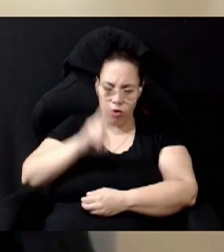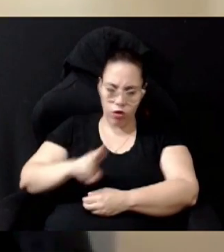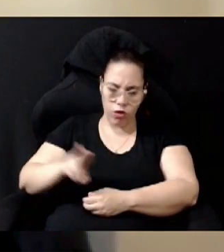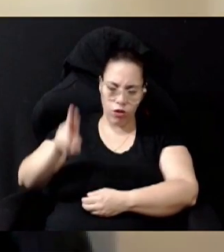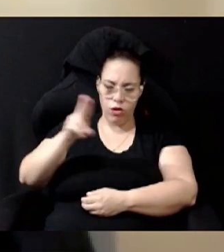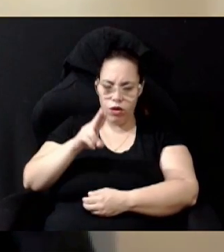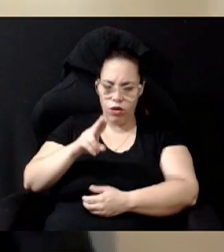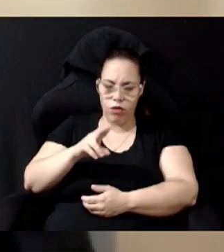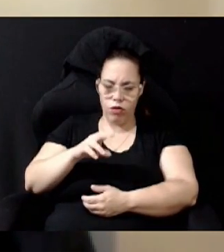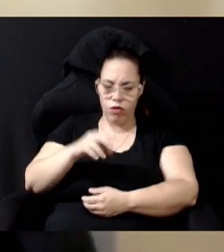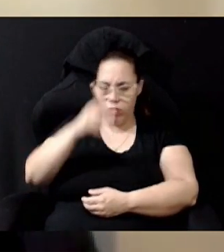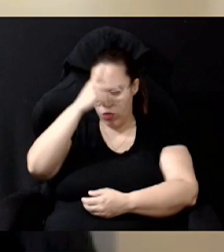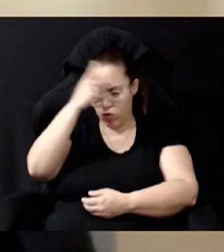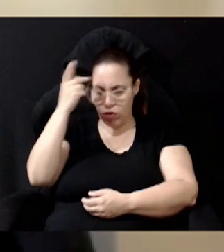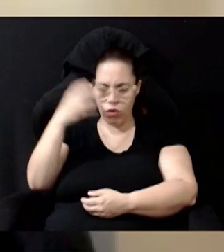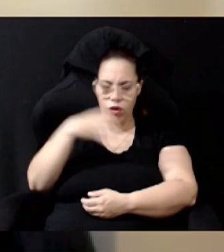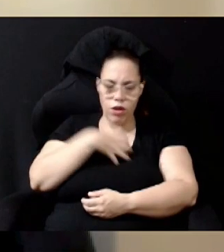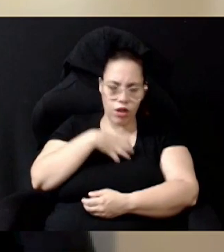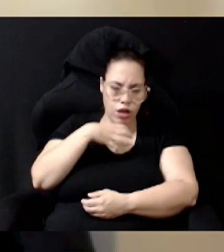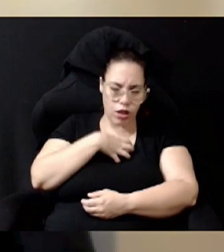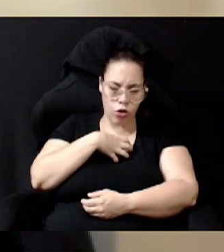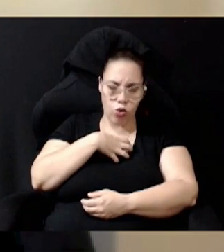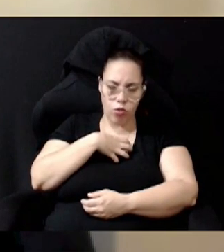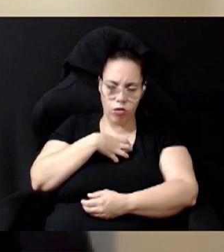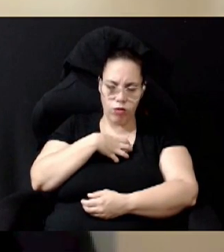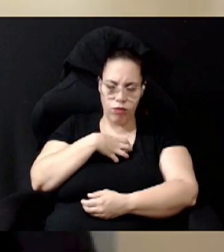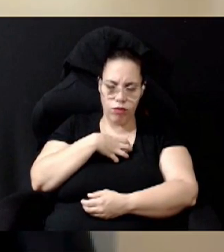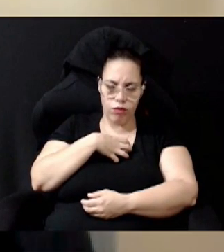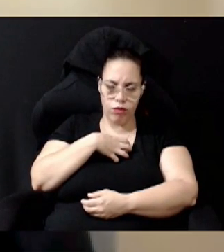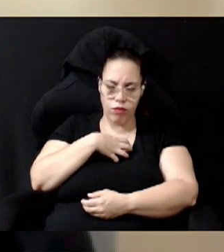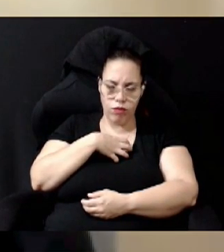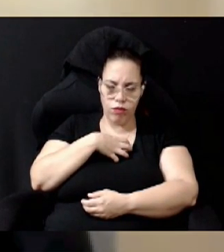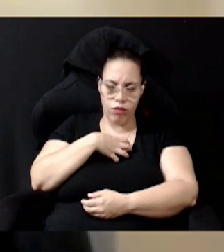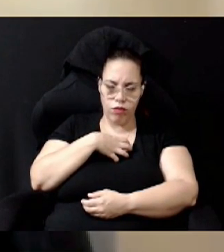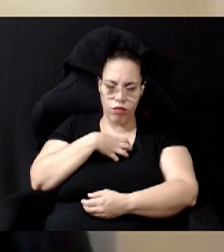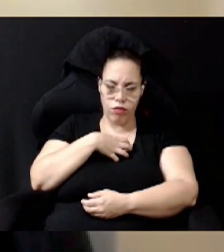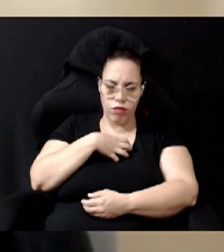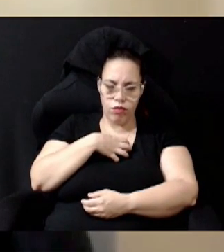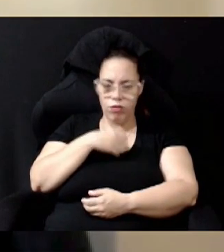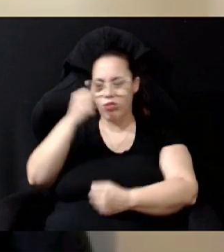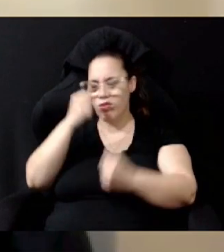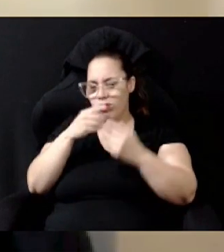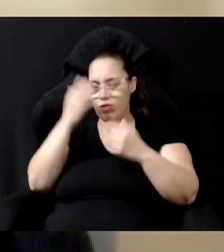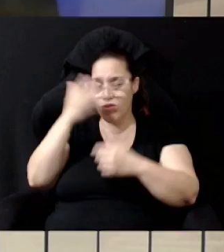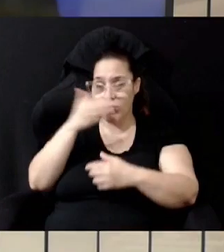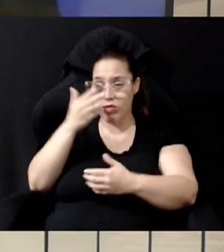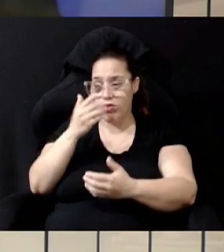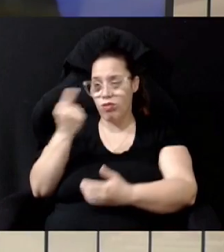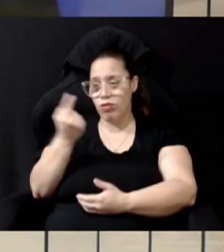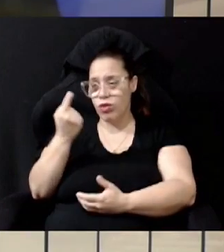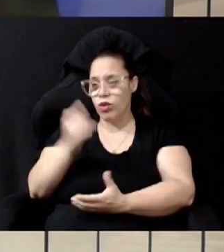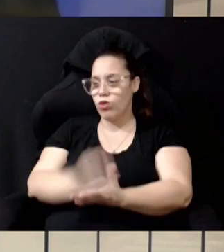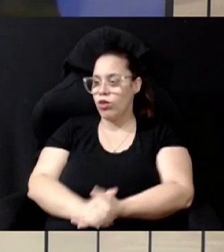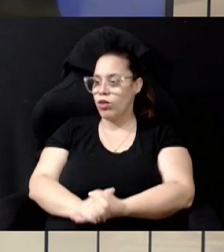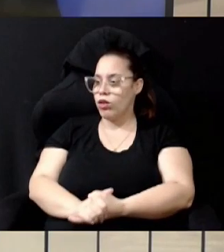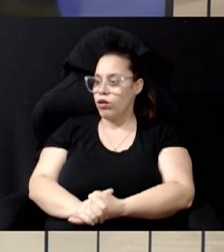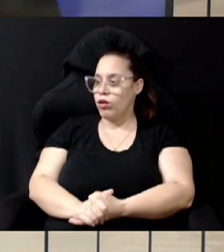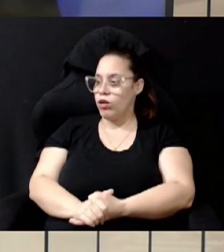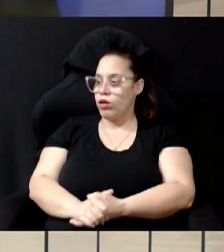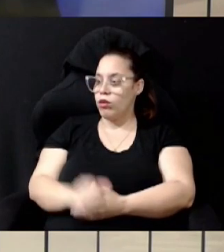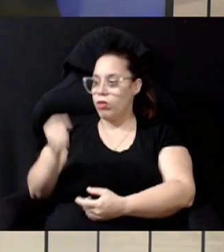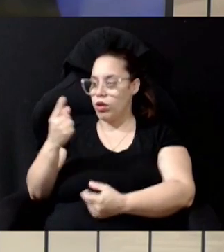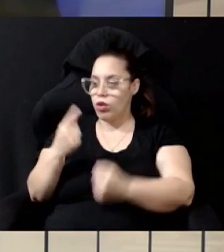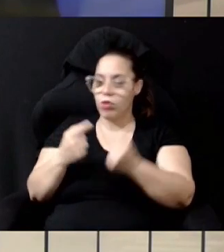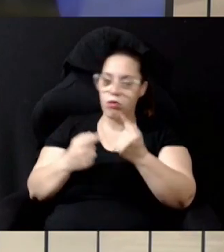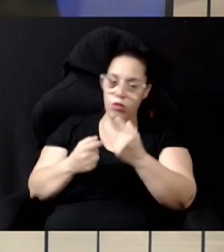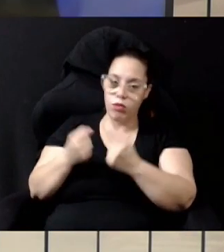esses sintomas. Mas isso é um pouco individual, sabe? Pessoa para pessoa vai variar um pouquinho,